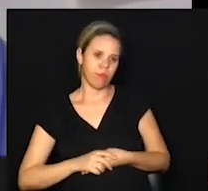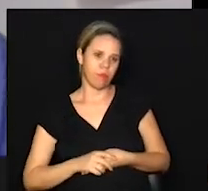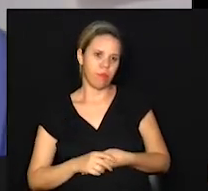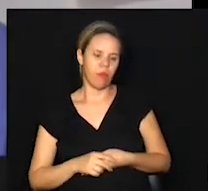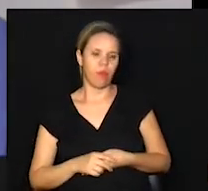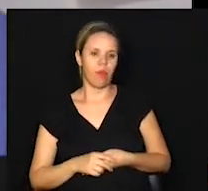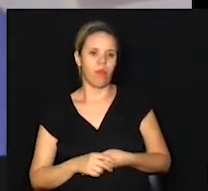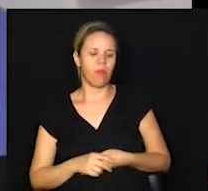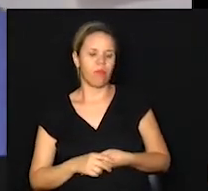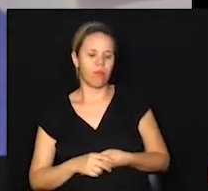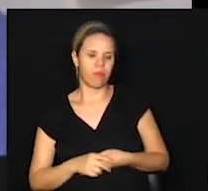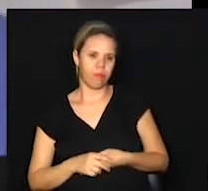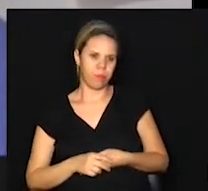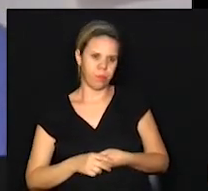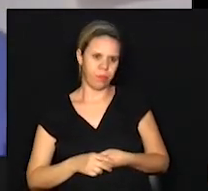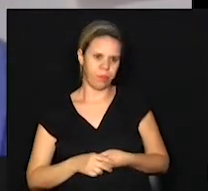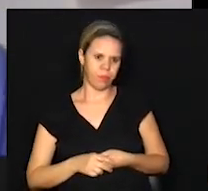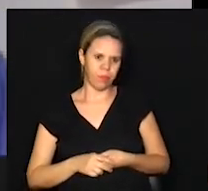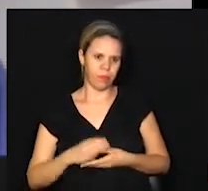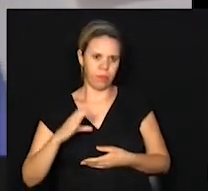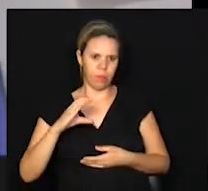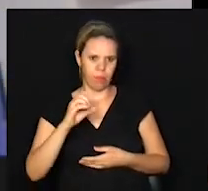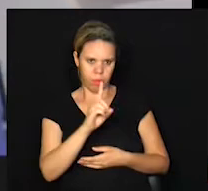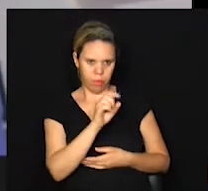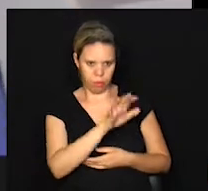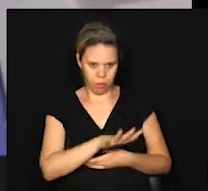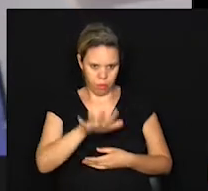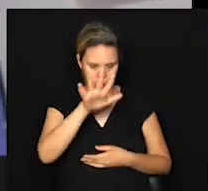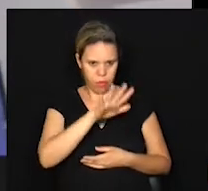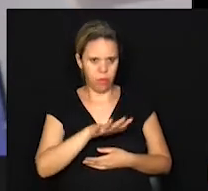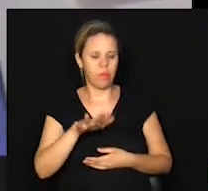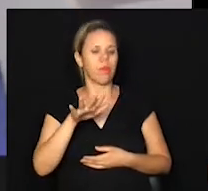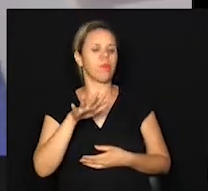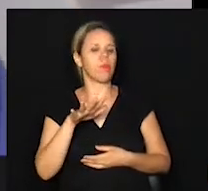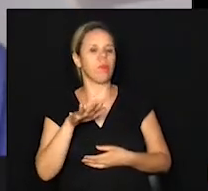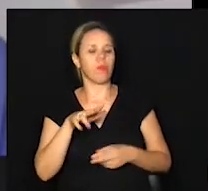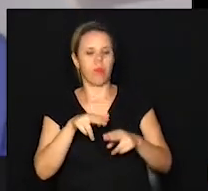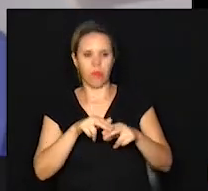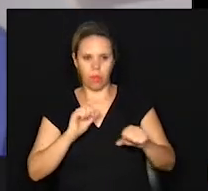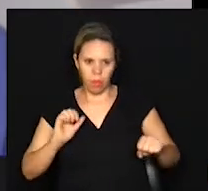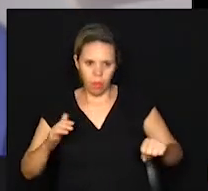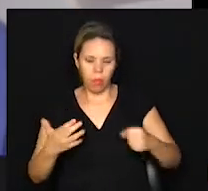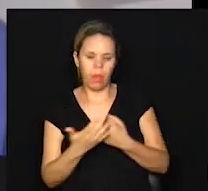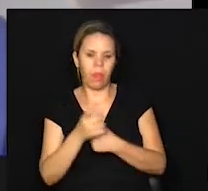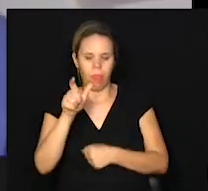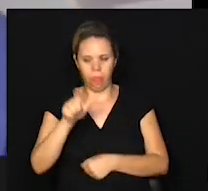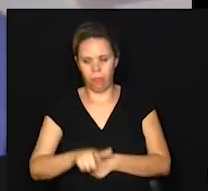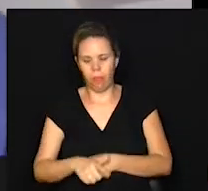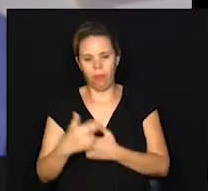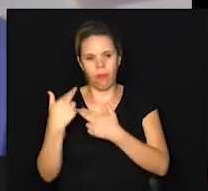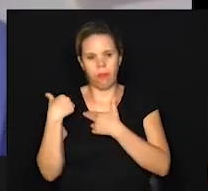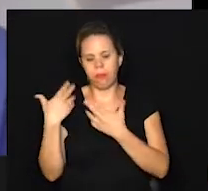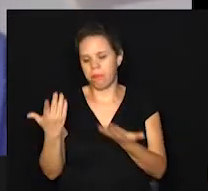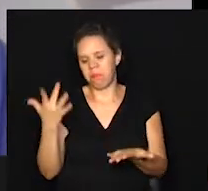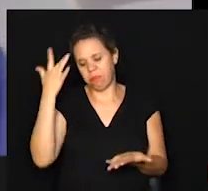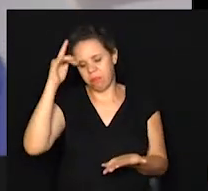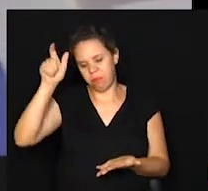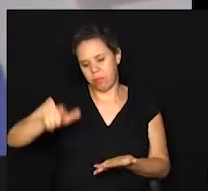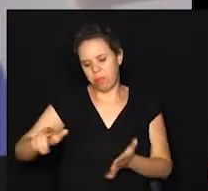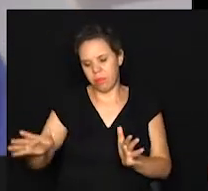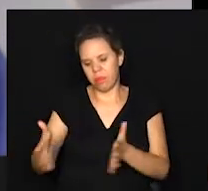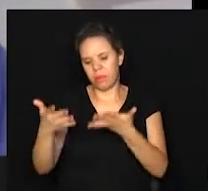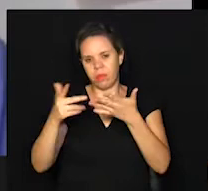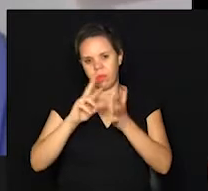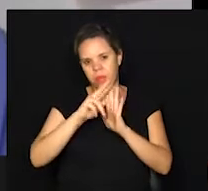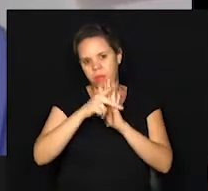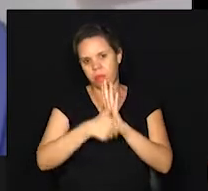acumulando-se o fato de que esse coordenador geral, talvez por conta da pandemia ou não sei o que mais, ele começou a promover uma